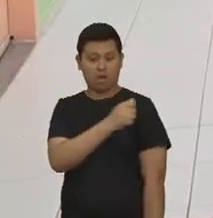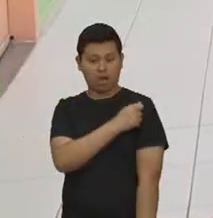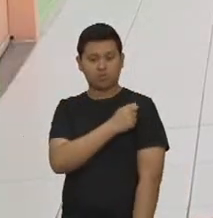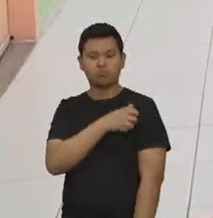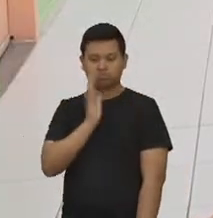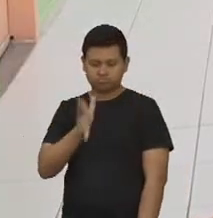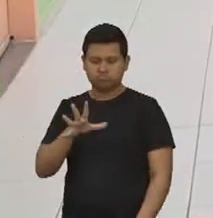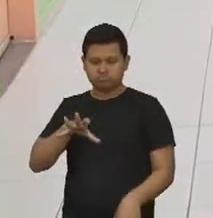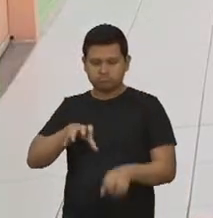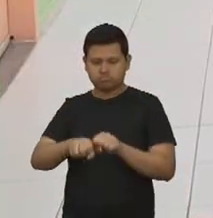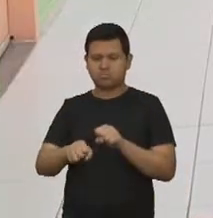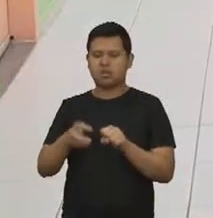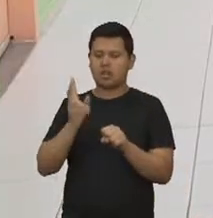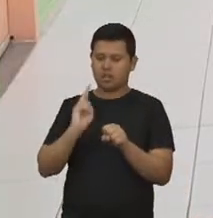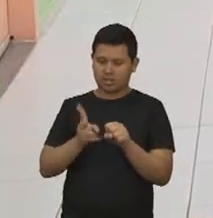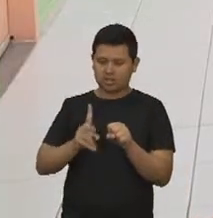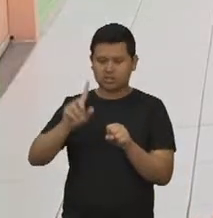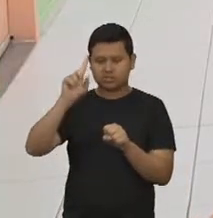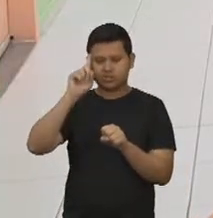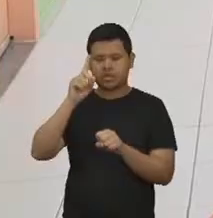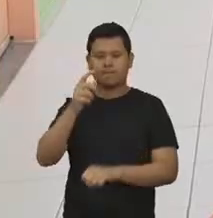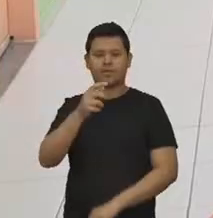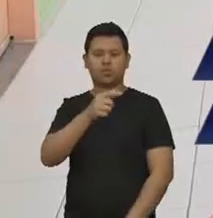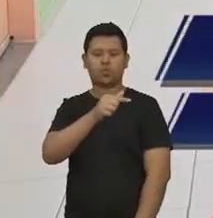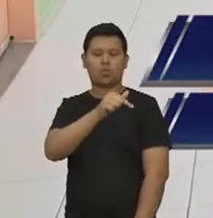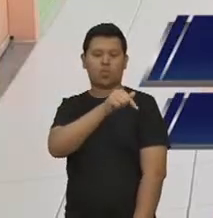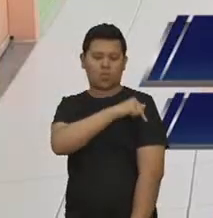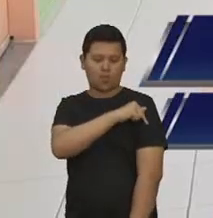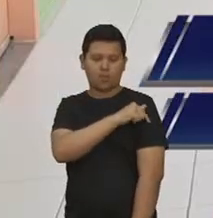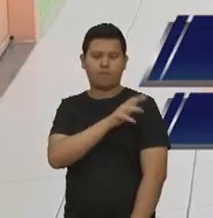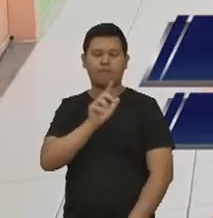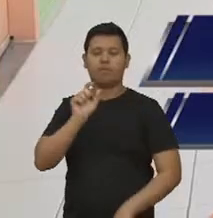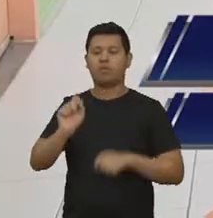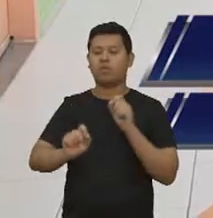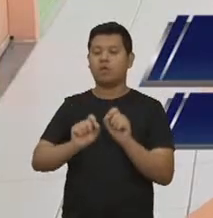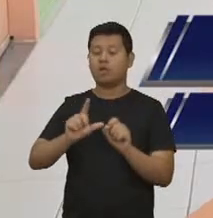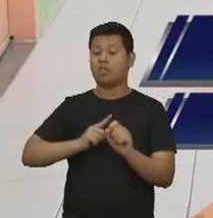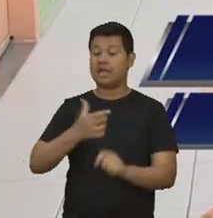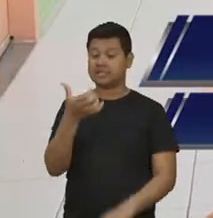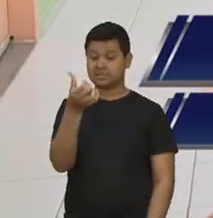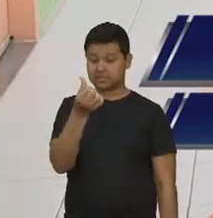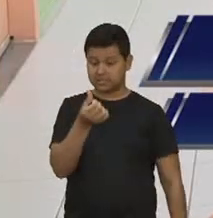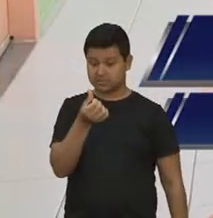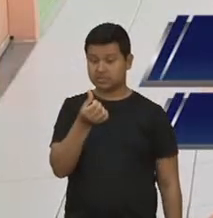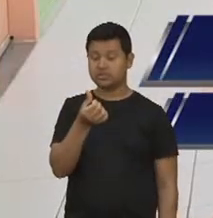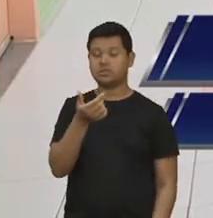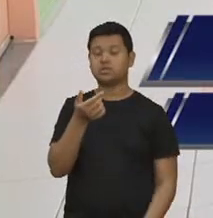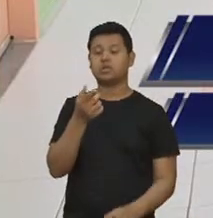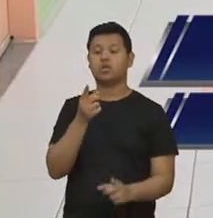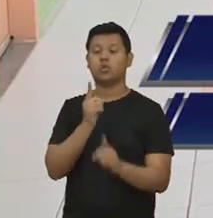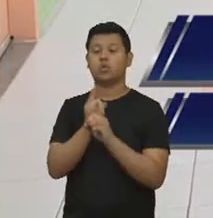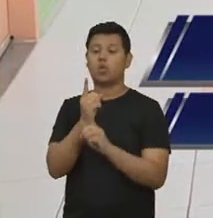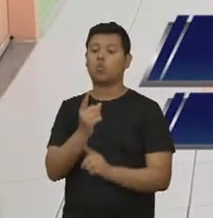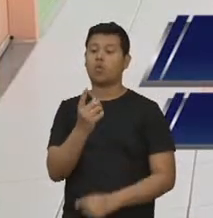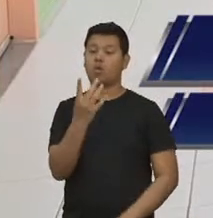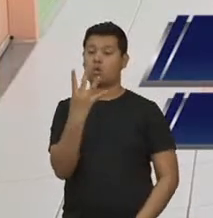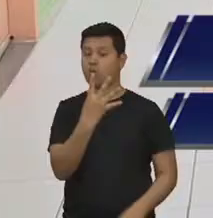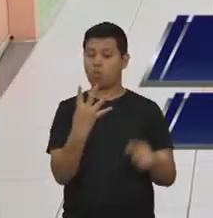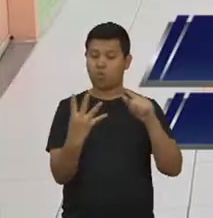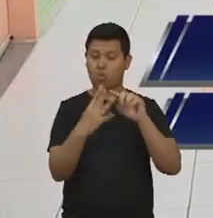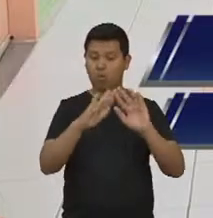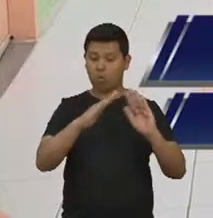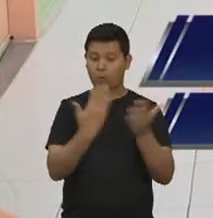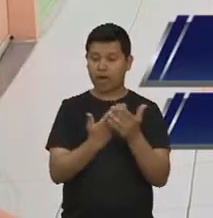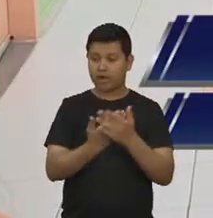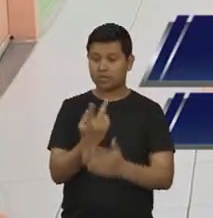os quartos anos do ensino fundamental. E ele consiste em 6 encontros, 4 em sala de aula, 2 fora, que é a